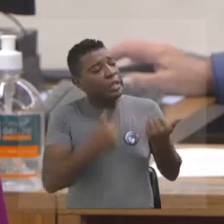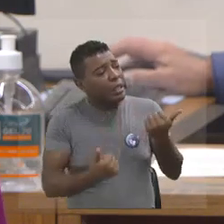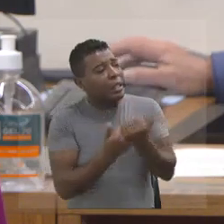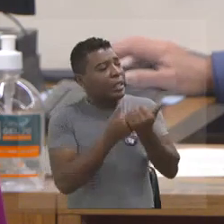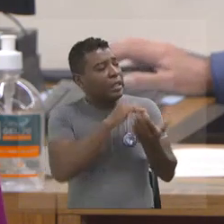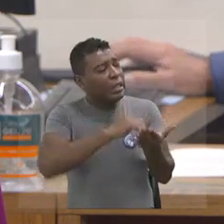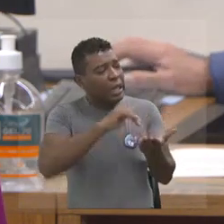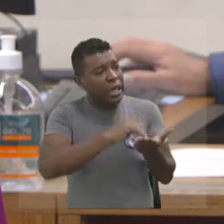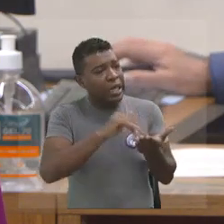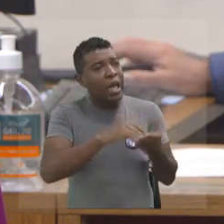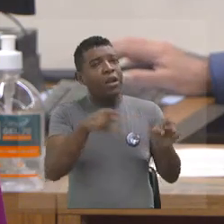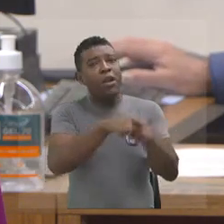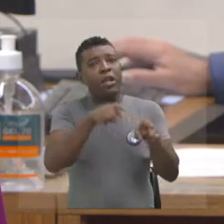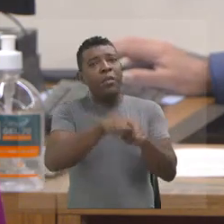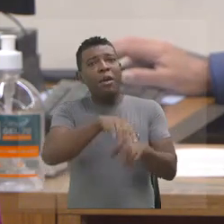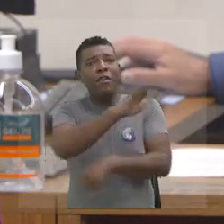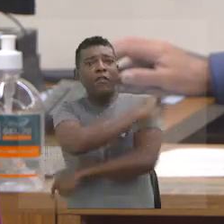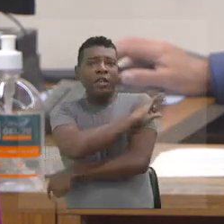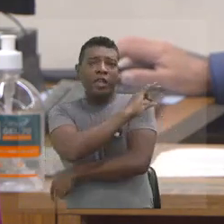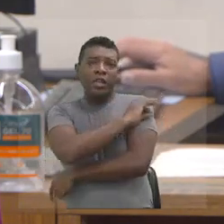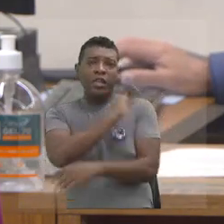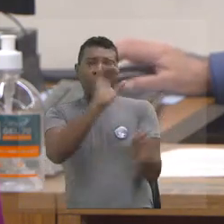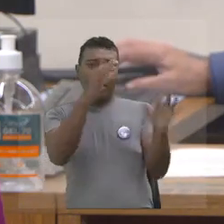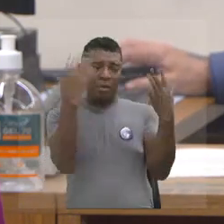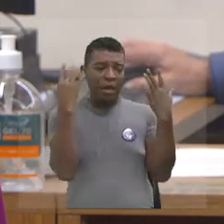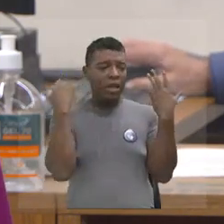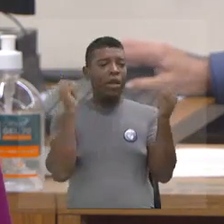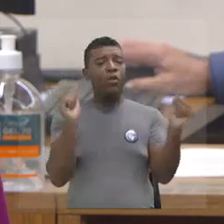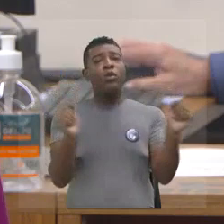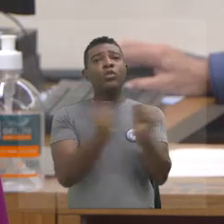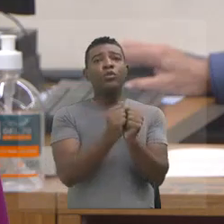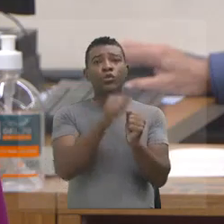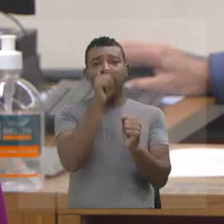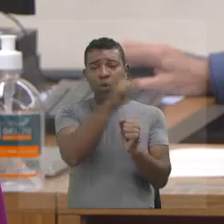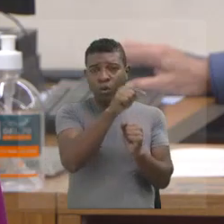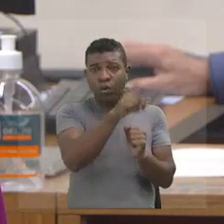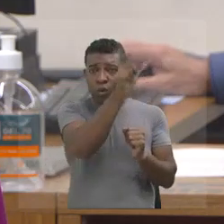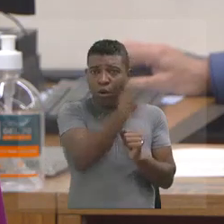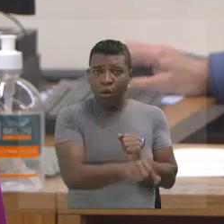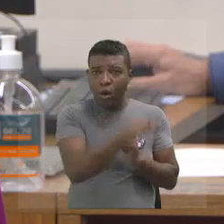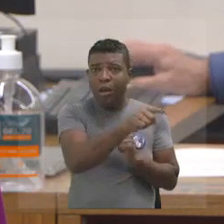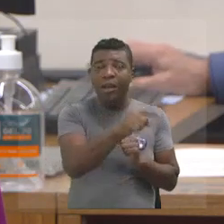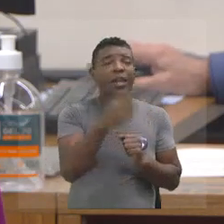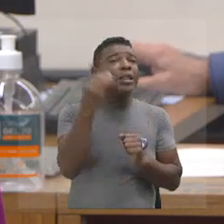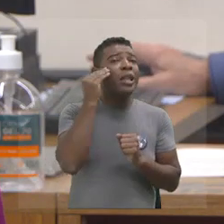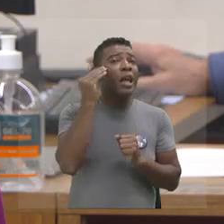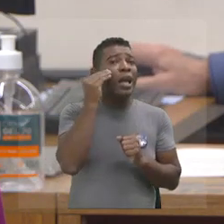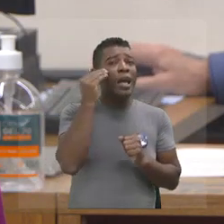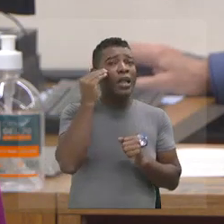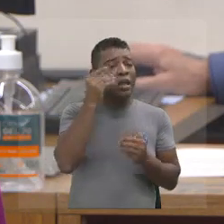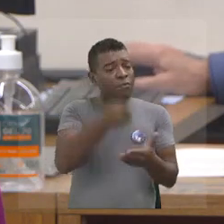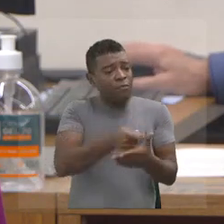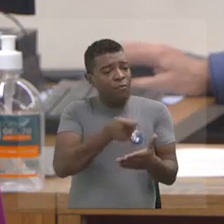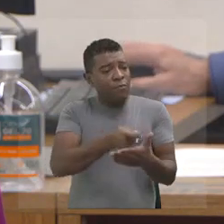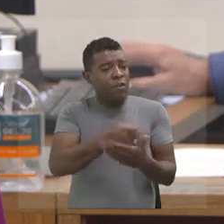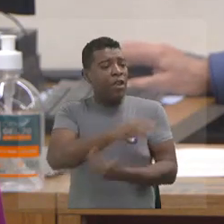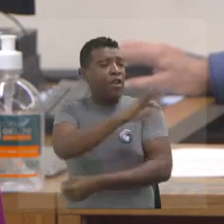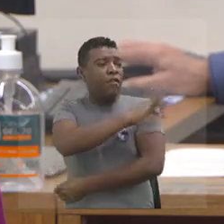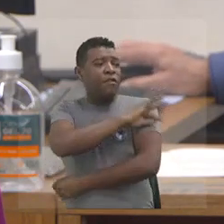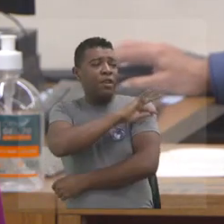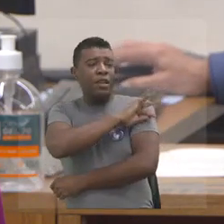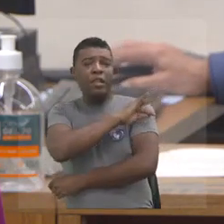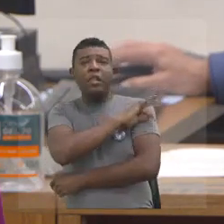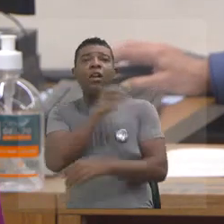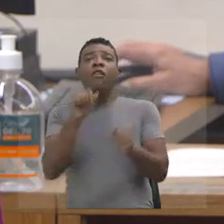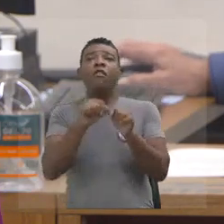e de fiscalização ambiental que junto a esta a esta pessoa tentaram obrigar fiscais ambientais anularem um